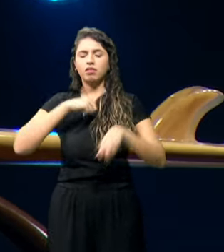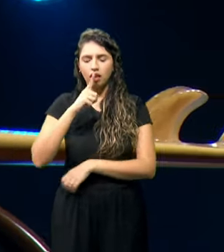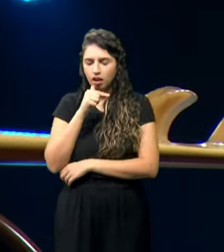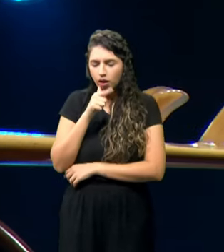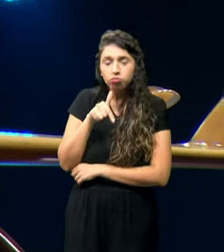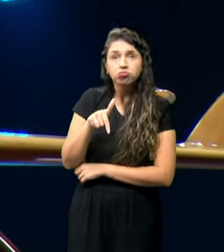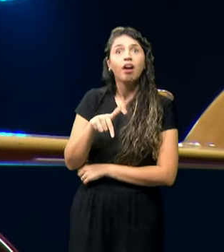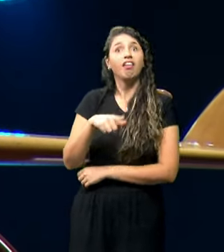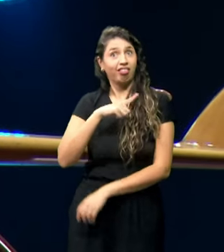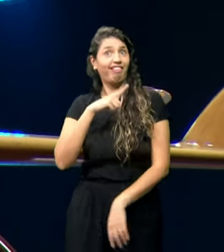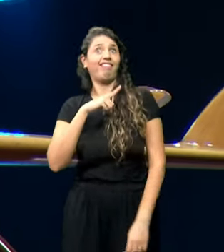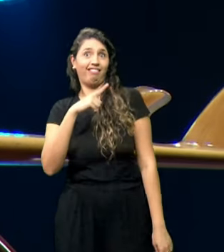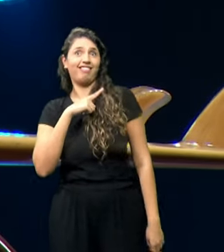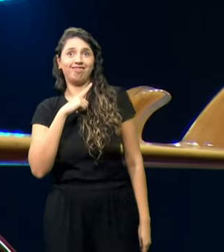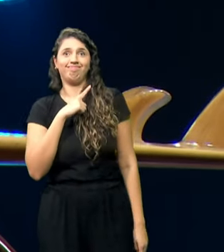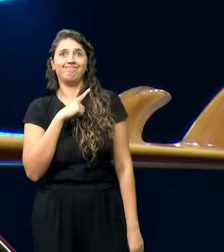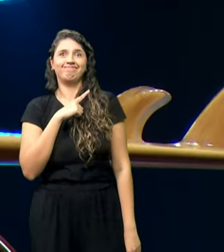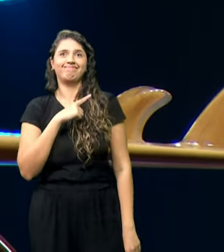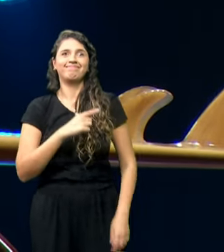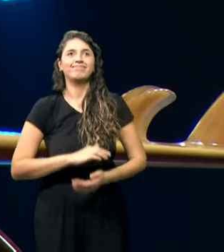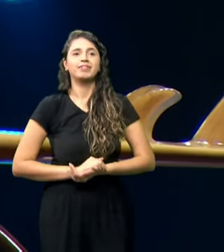Tem muita.